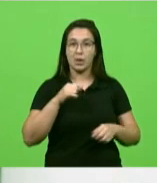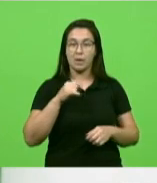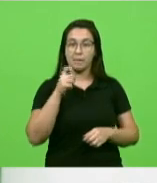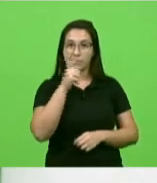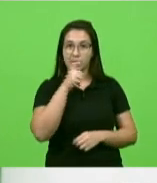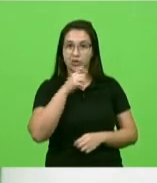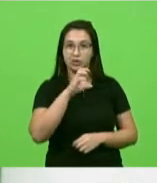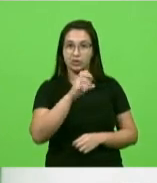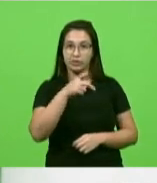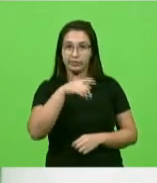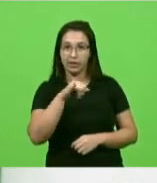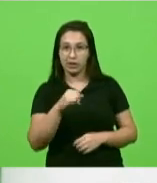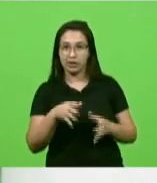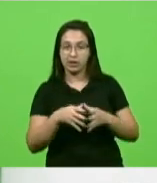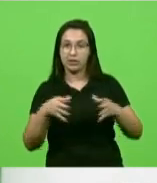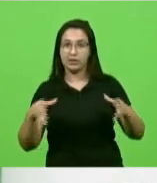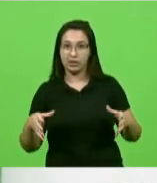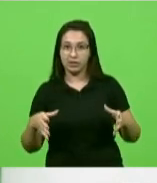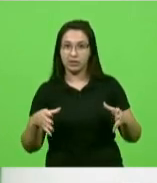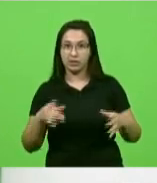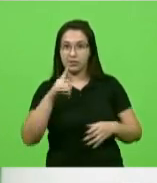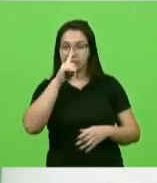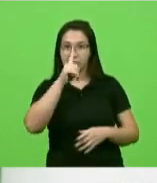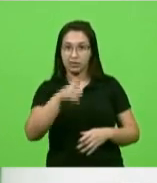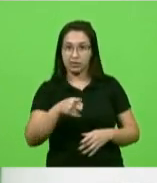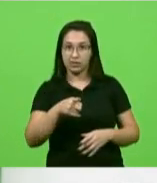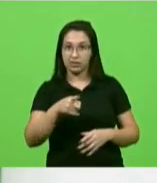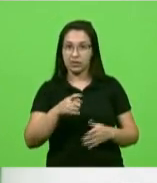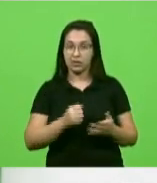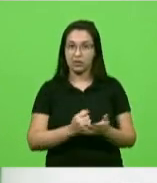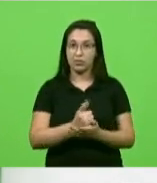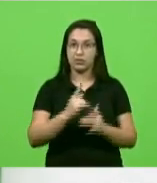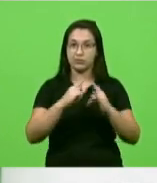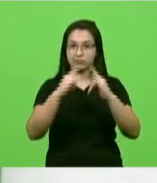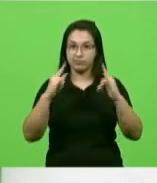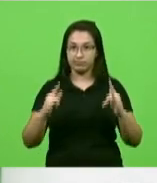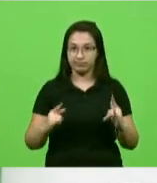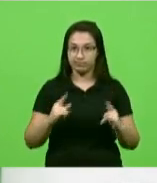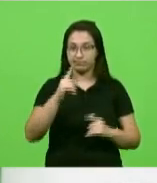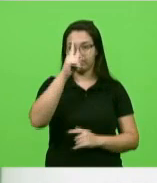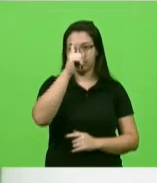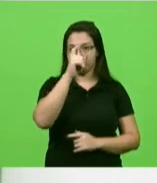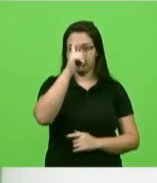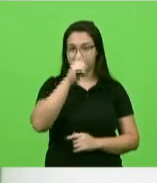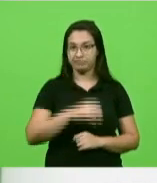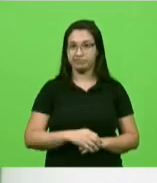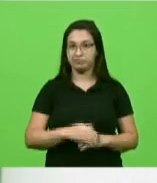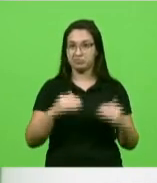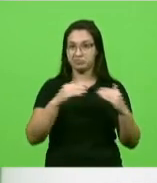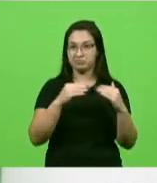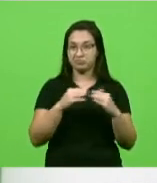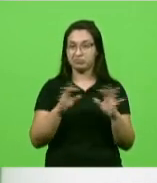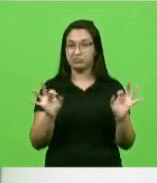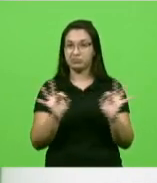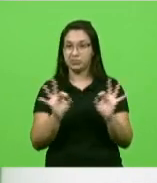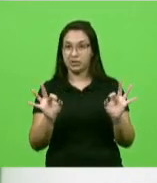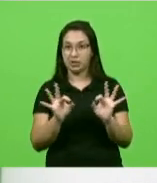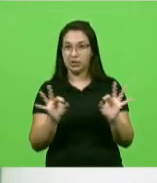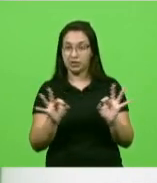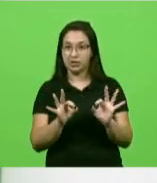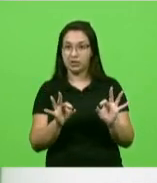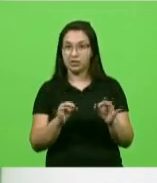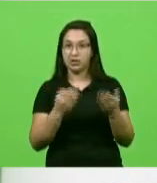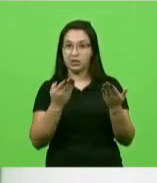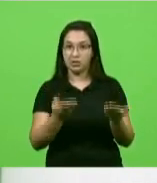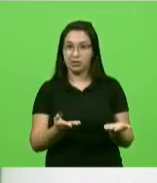maioria. Ordenação de despesa, aquisição do hospital de campanha, não unânime. E ausência de punição aos